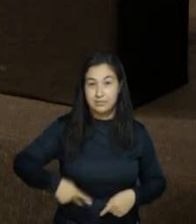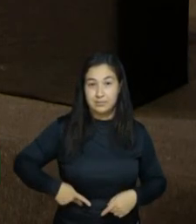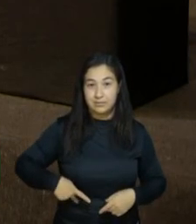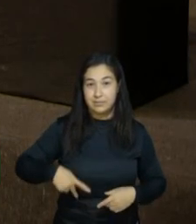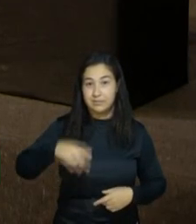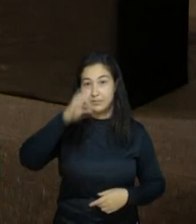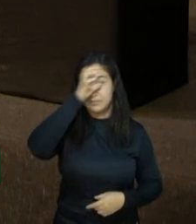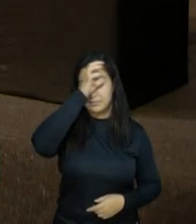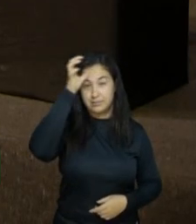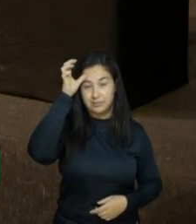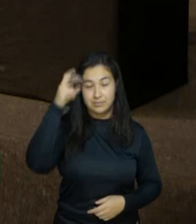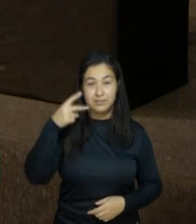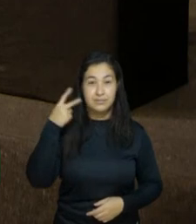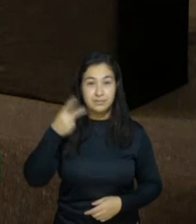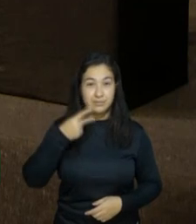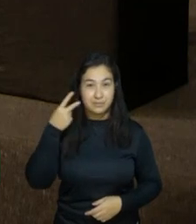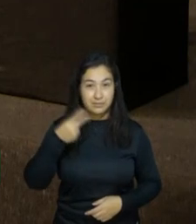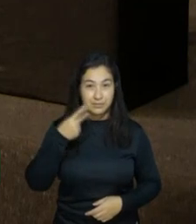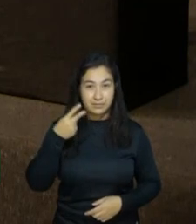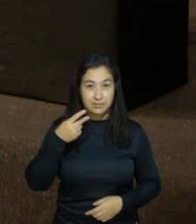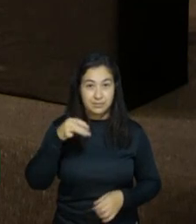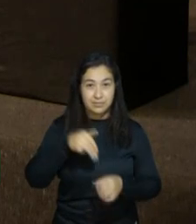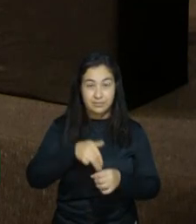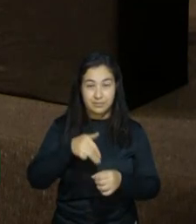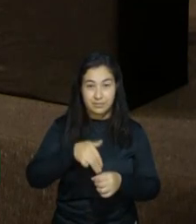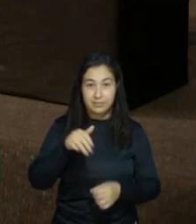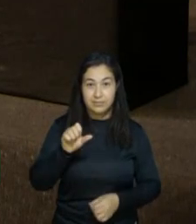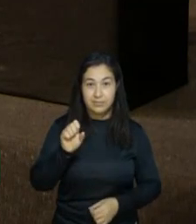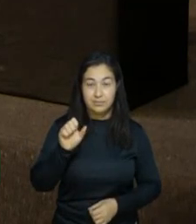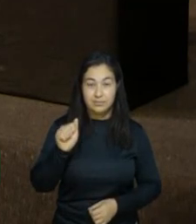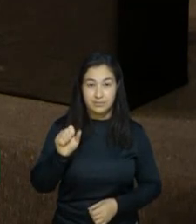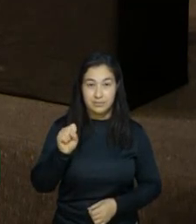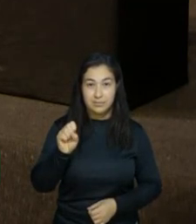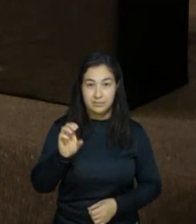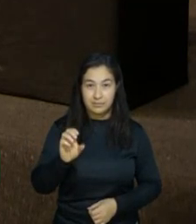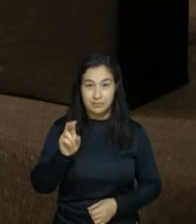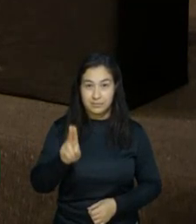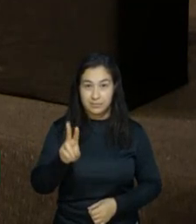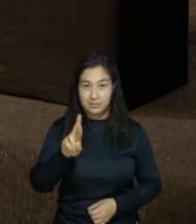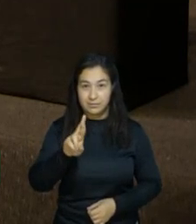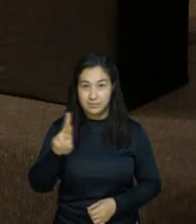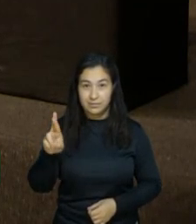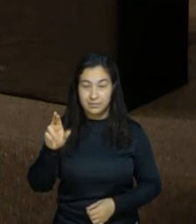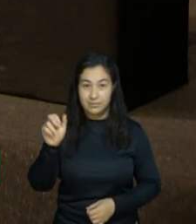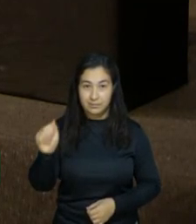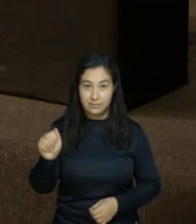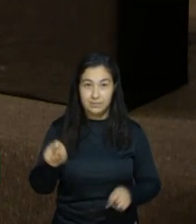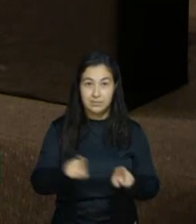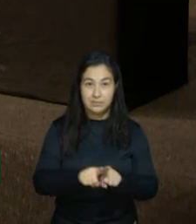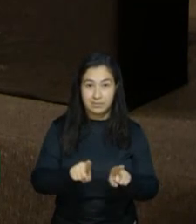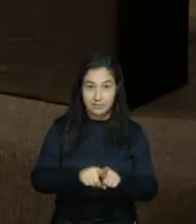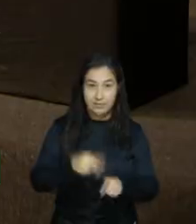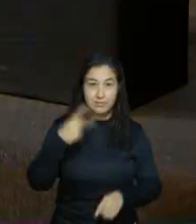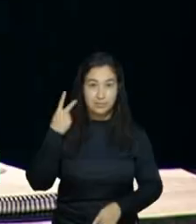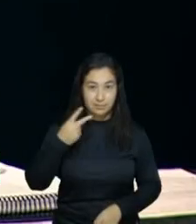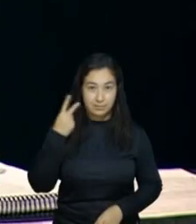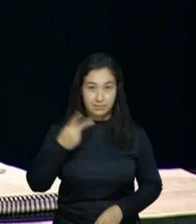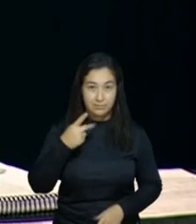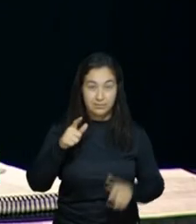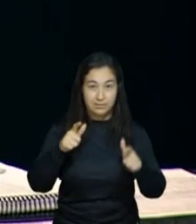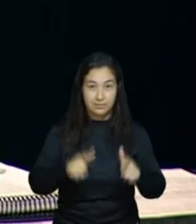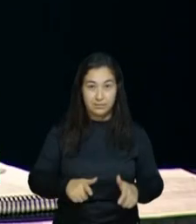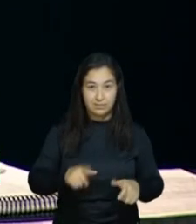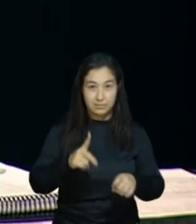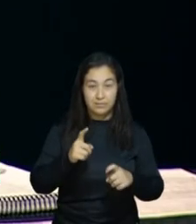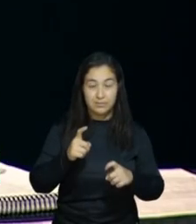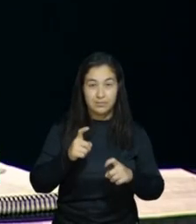Vereadores do município de Ascurra, Luiz Carlos Gadotti, vereador do município de Doutor Pedrinho,